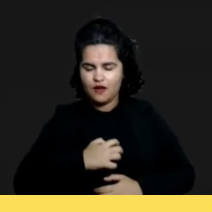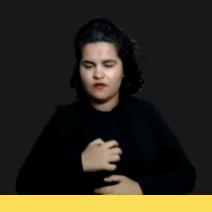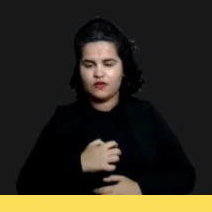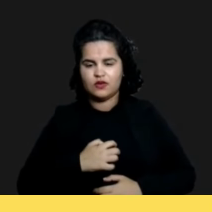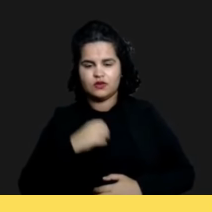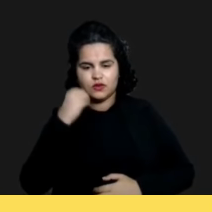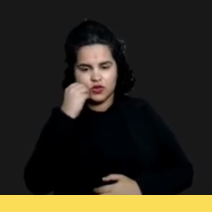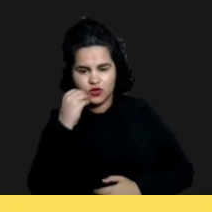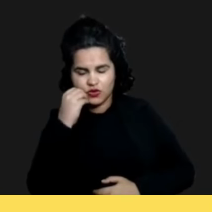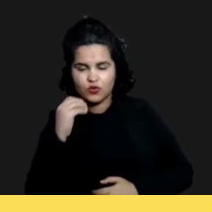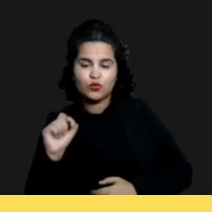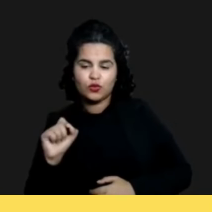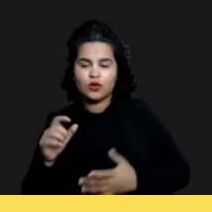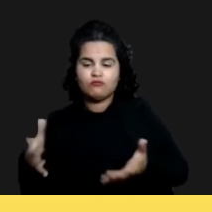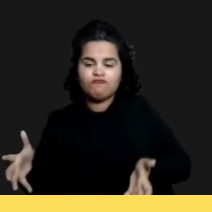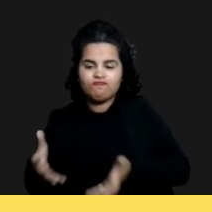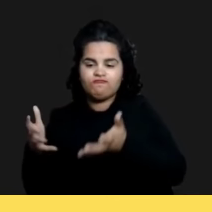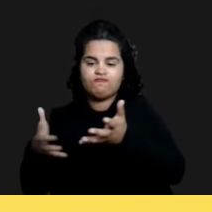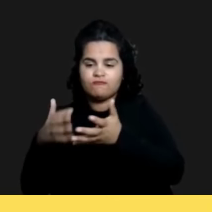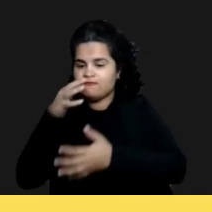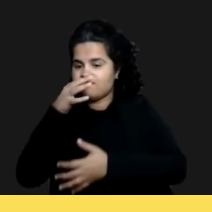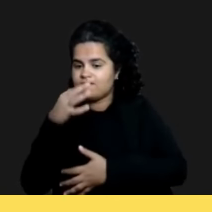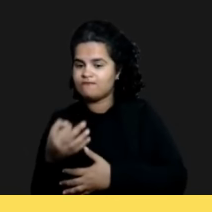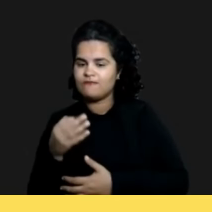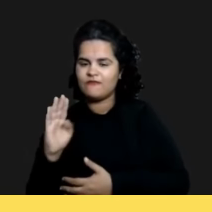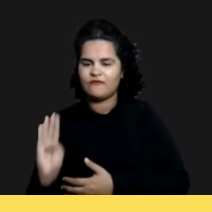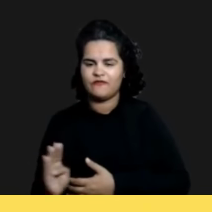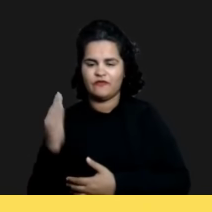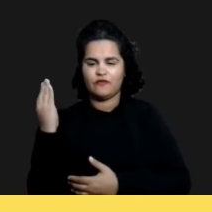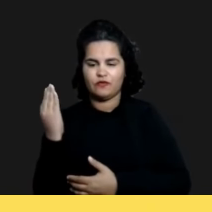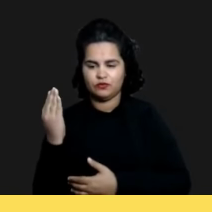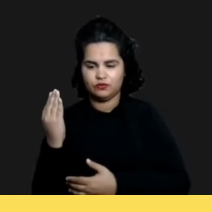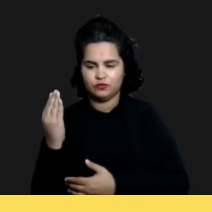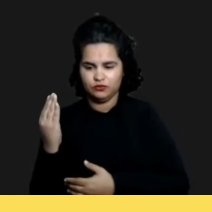base em sentimentos e argumento falso,